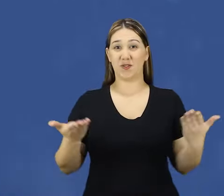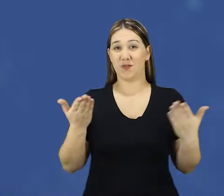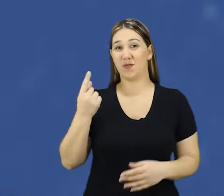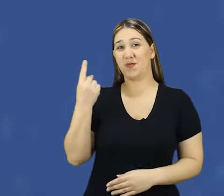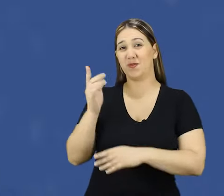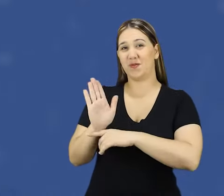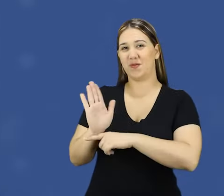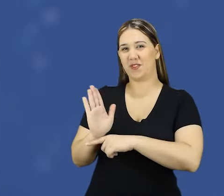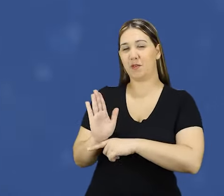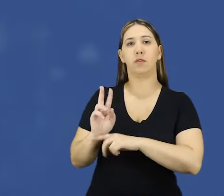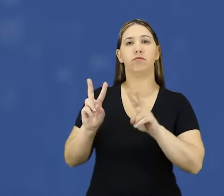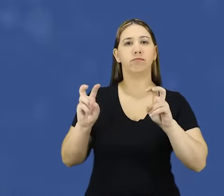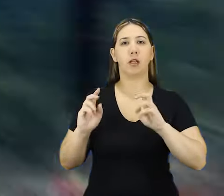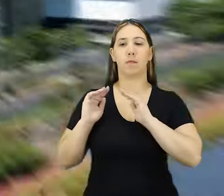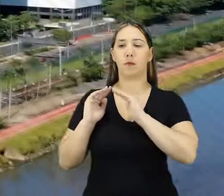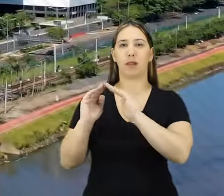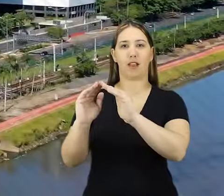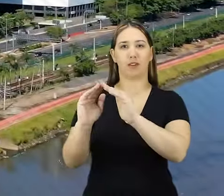Episódio 1, Setor Imobiliário.